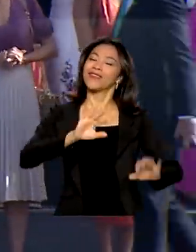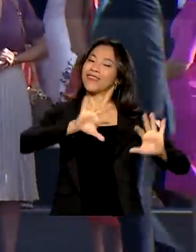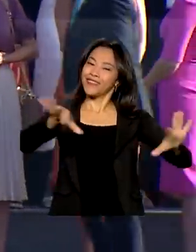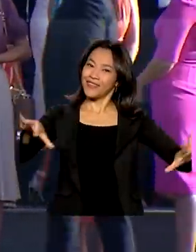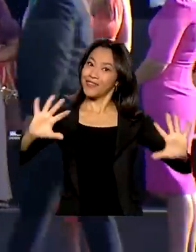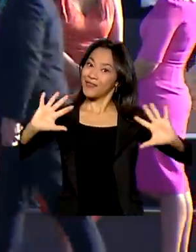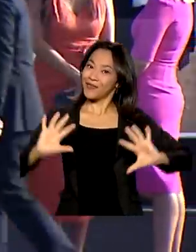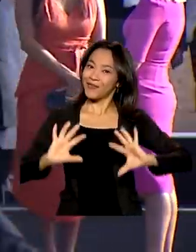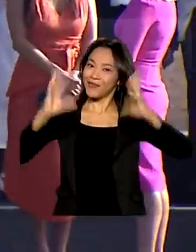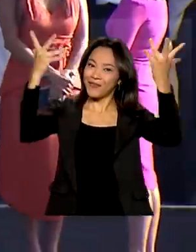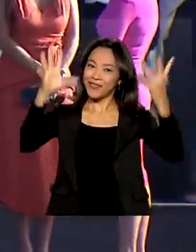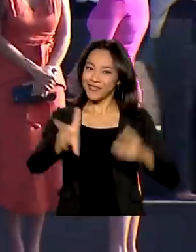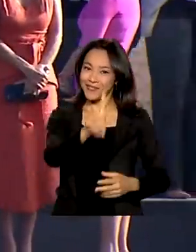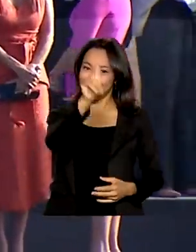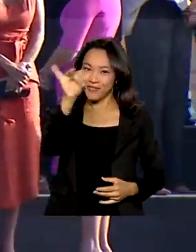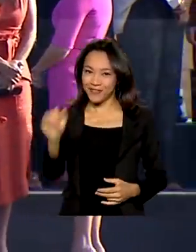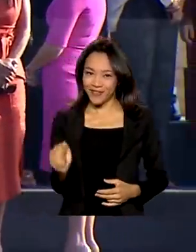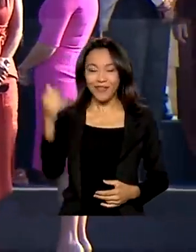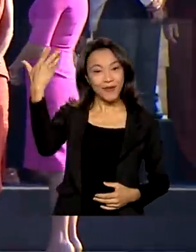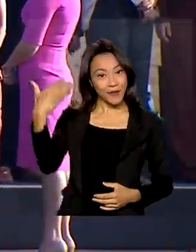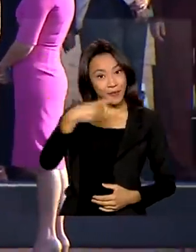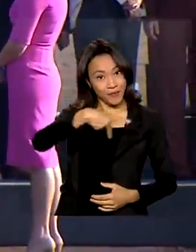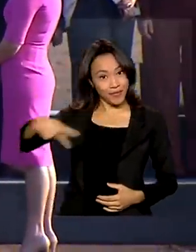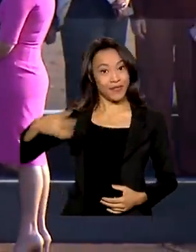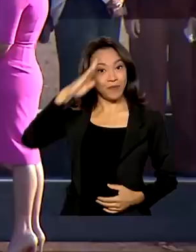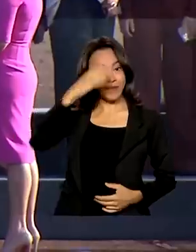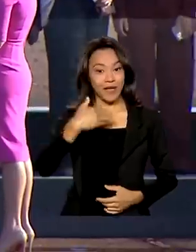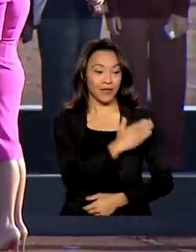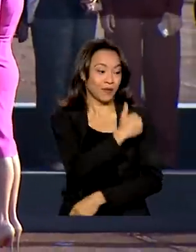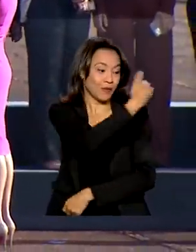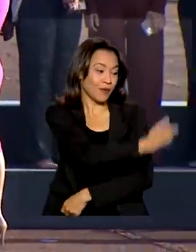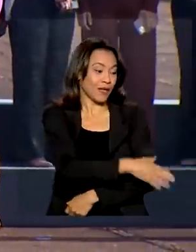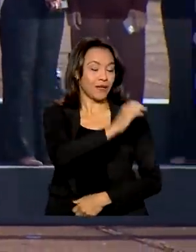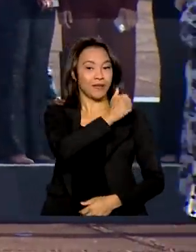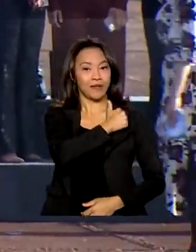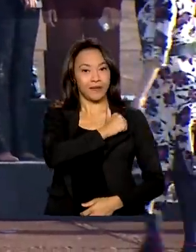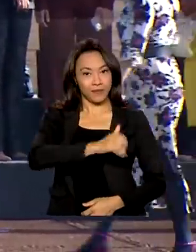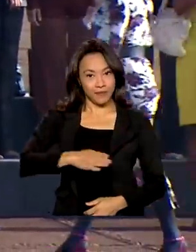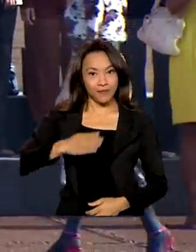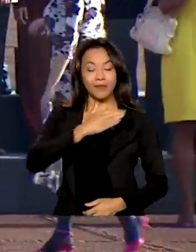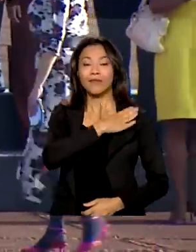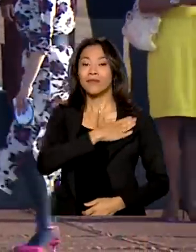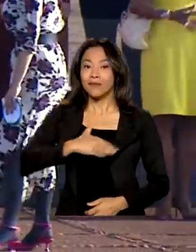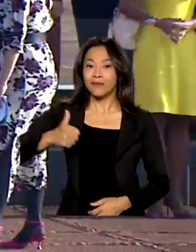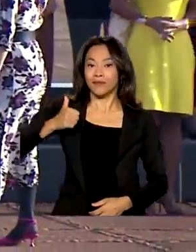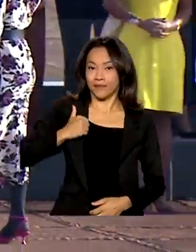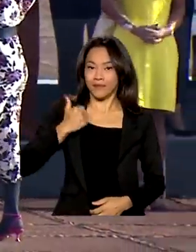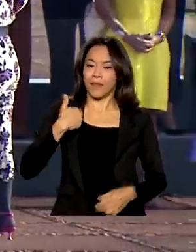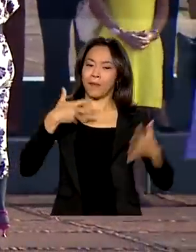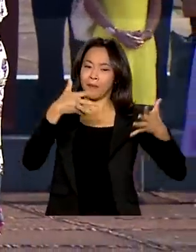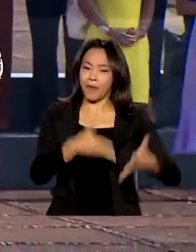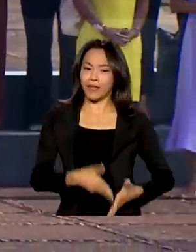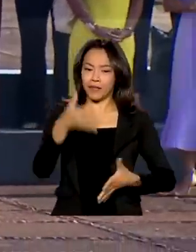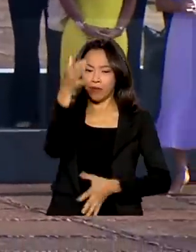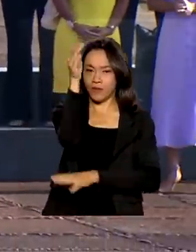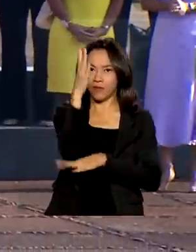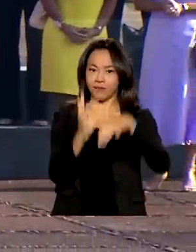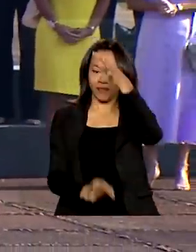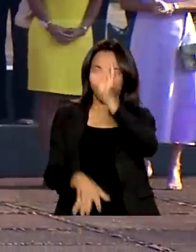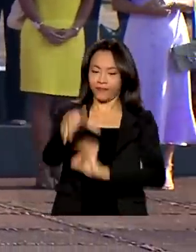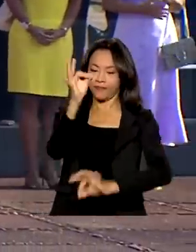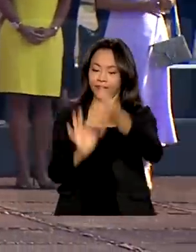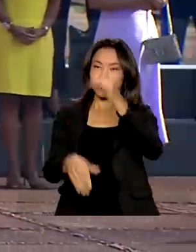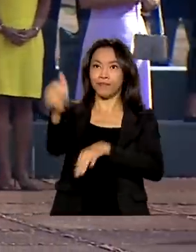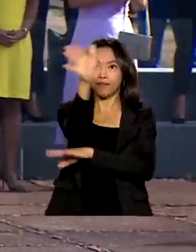data, o presidente Jair Bolsonaro, acompanhado da primeira-dama, participa da cerimônia de hasteamento da bandeira nacional